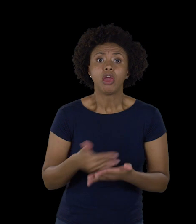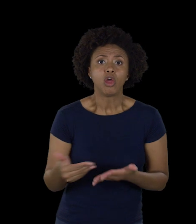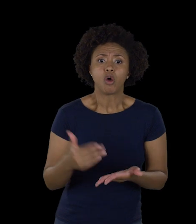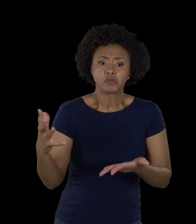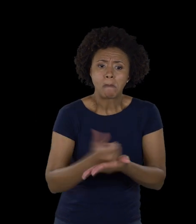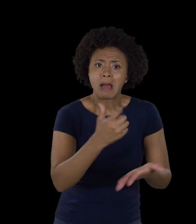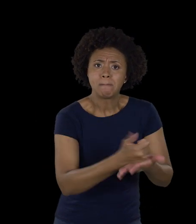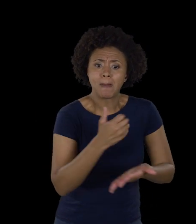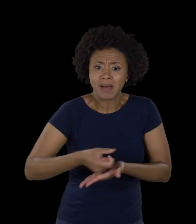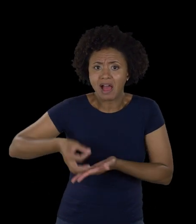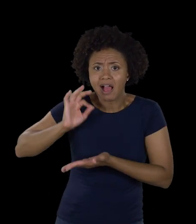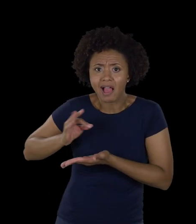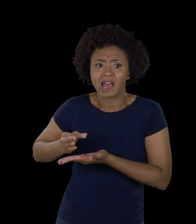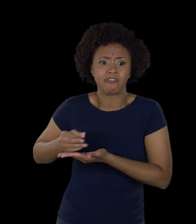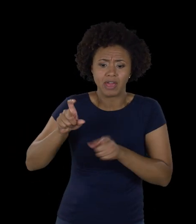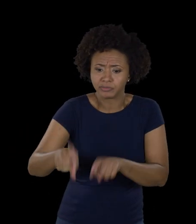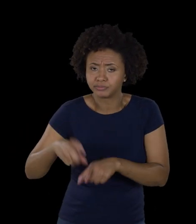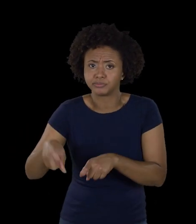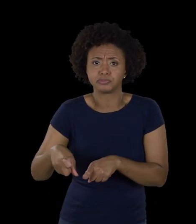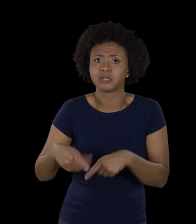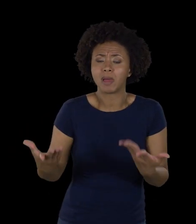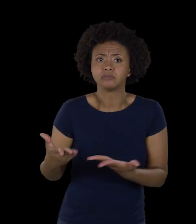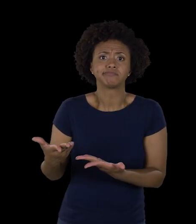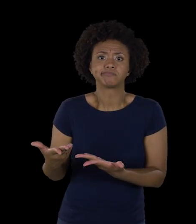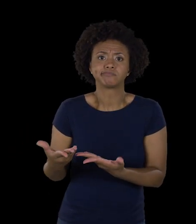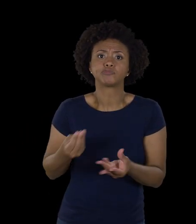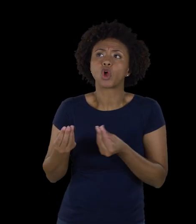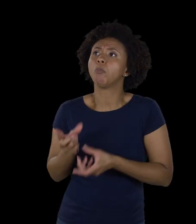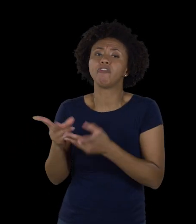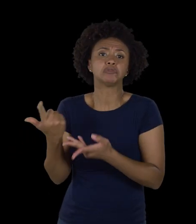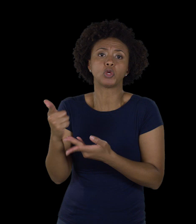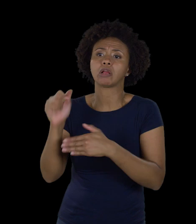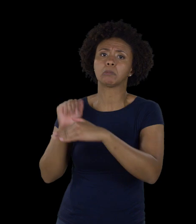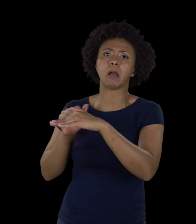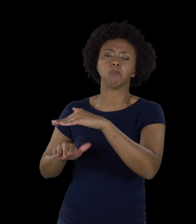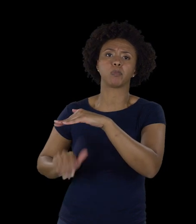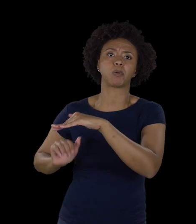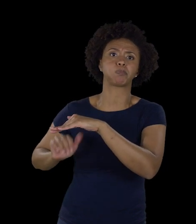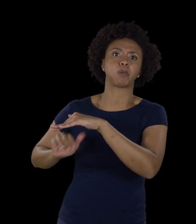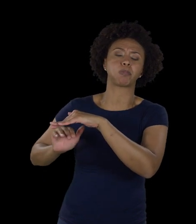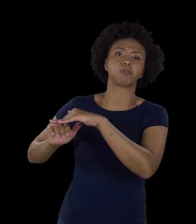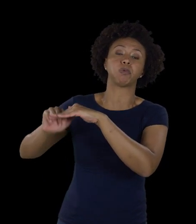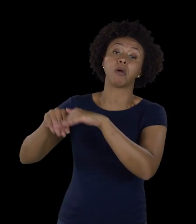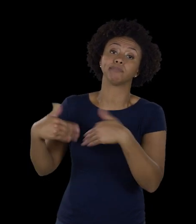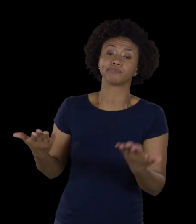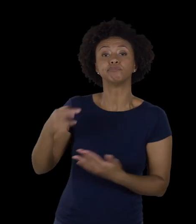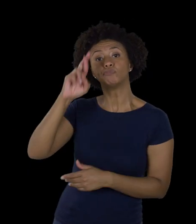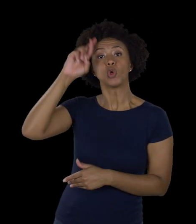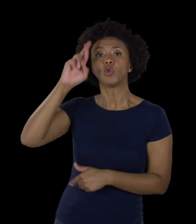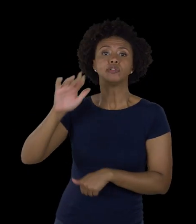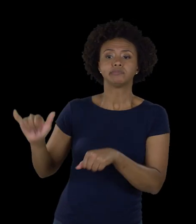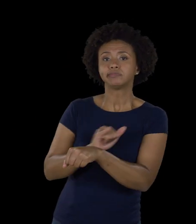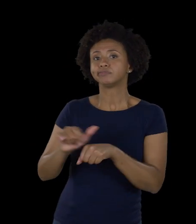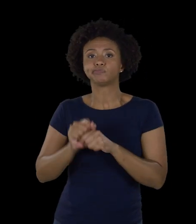de café estocados perdem seu valor de mercado e simplesmente não há o que fazer. Muitos fazendeiros optam simplesmente por